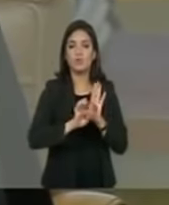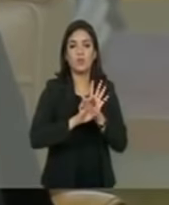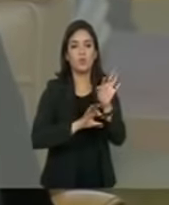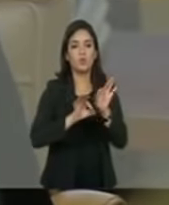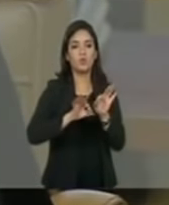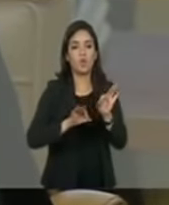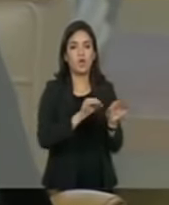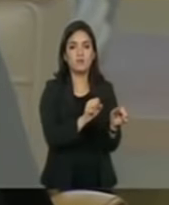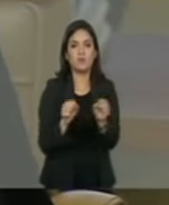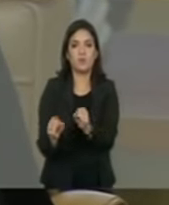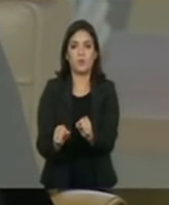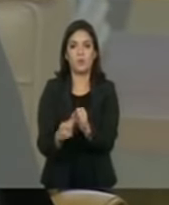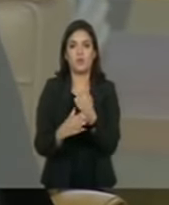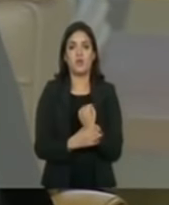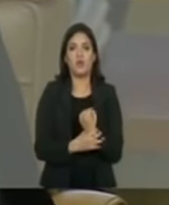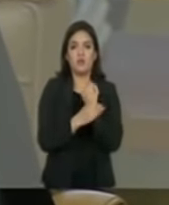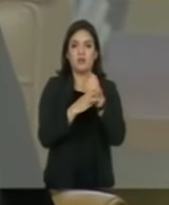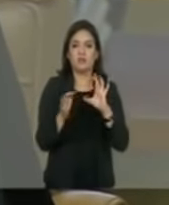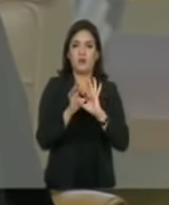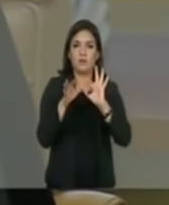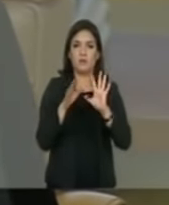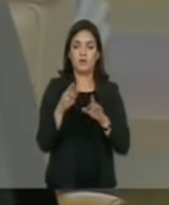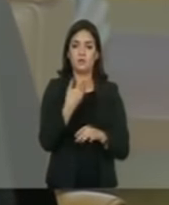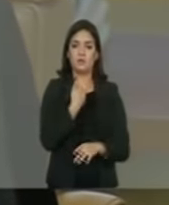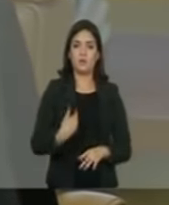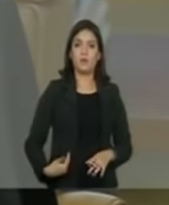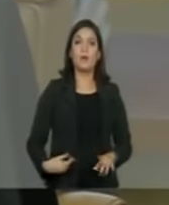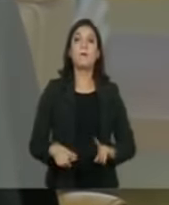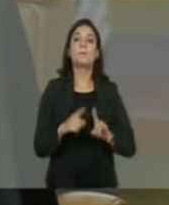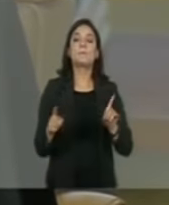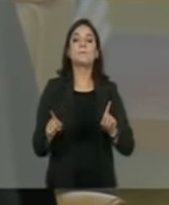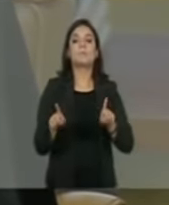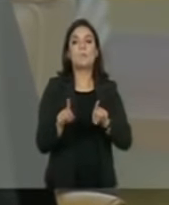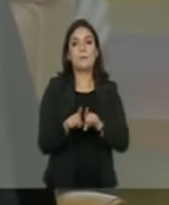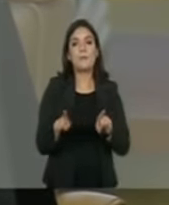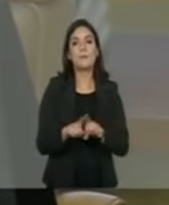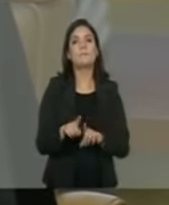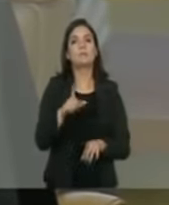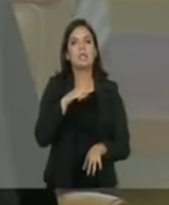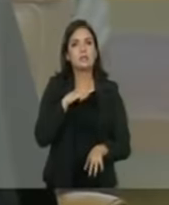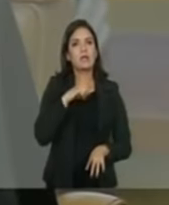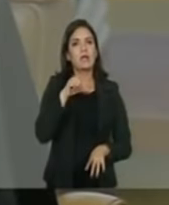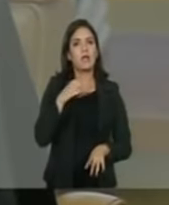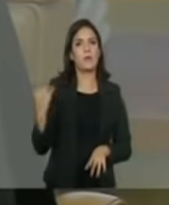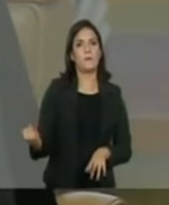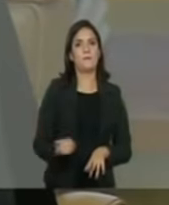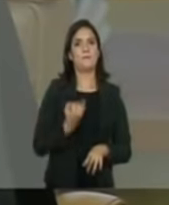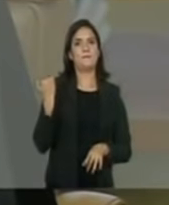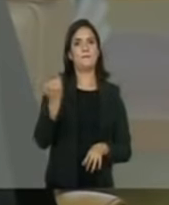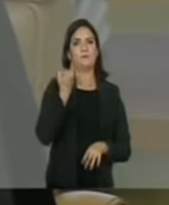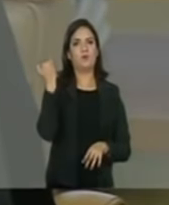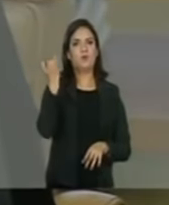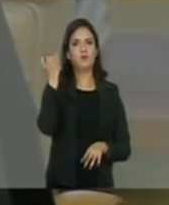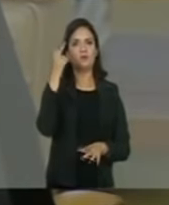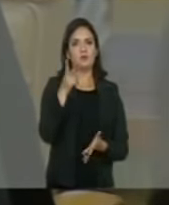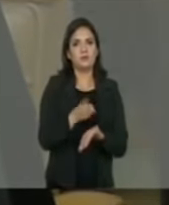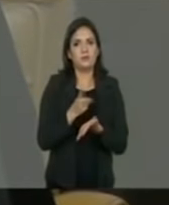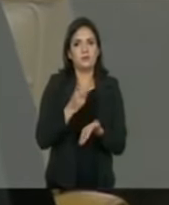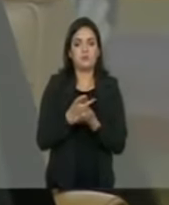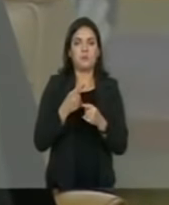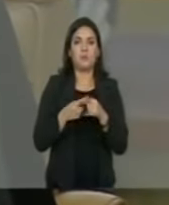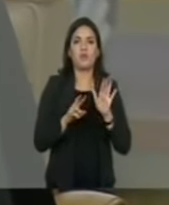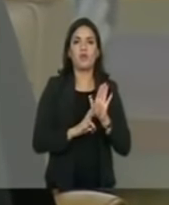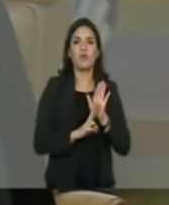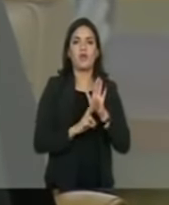e de garantia das liberdades públicas reverse de alta significação emblemática pois representa a